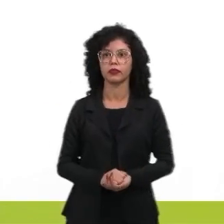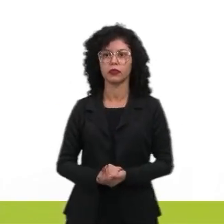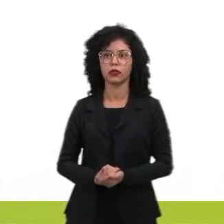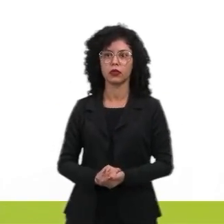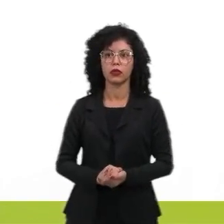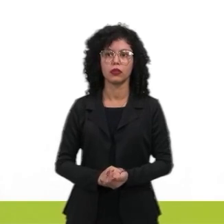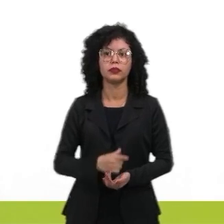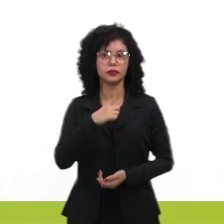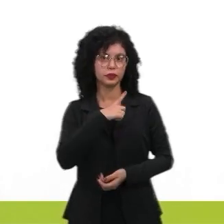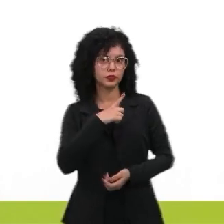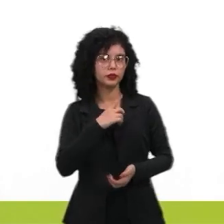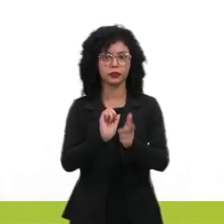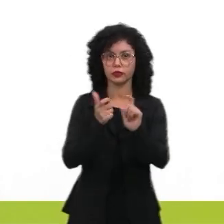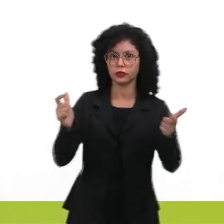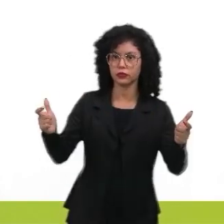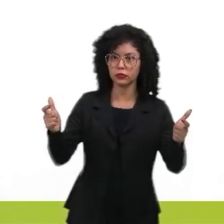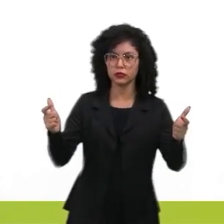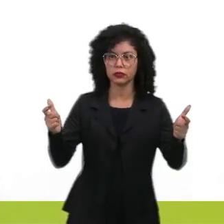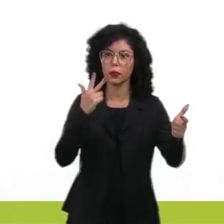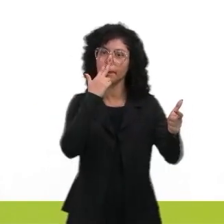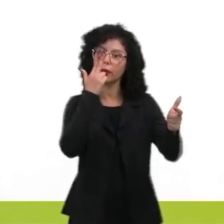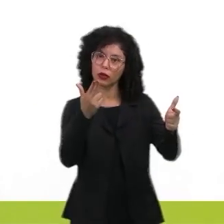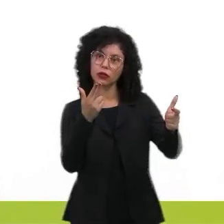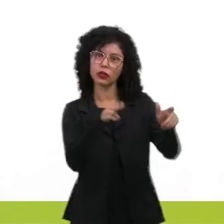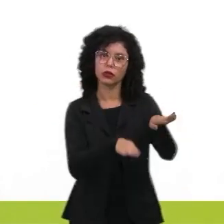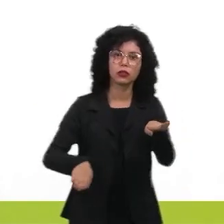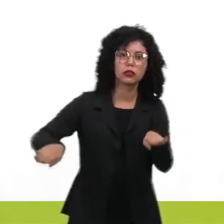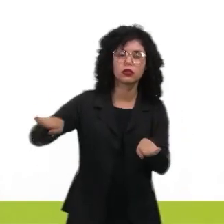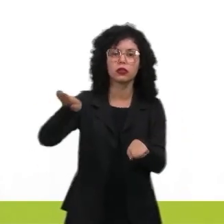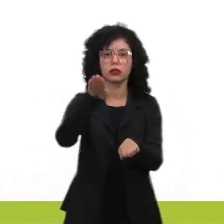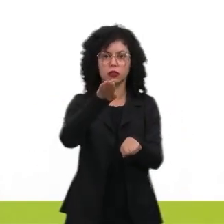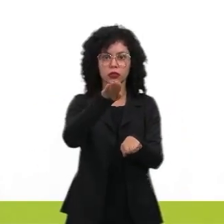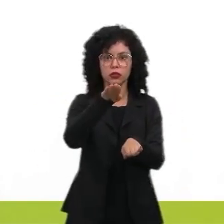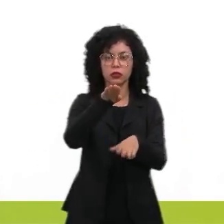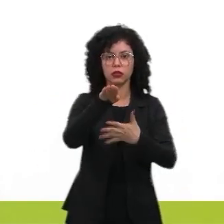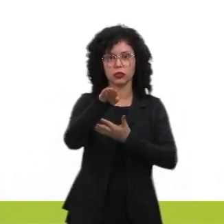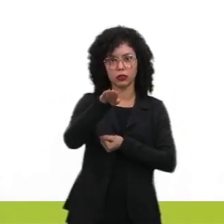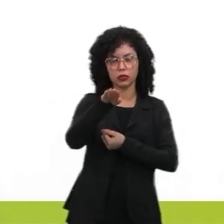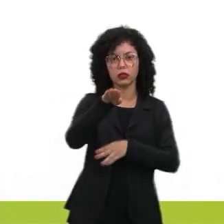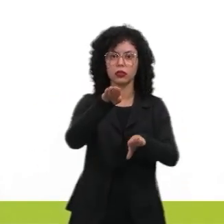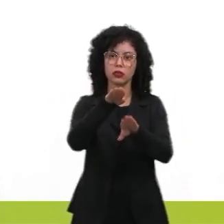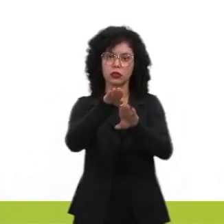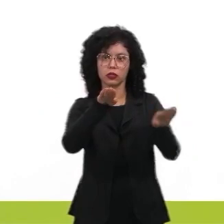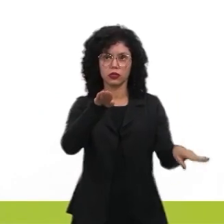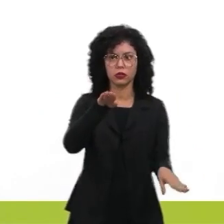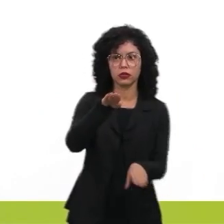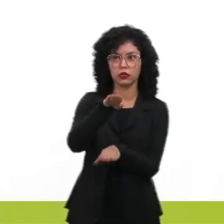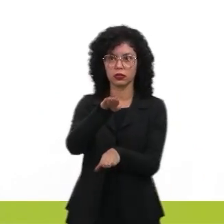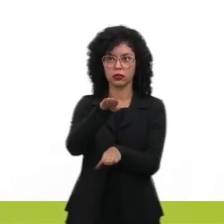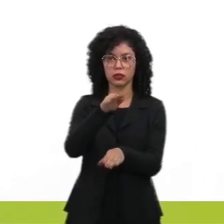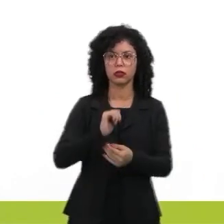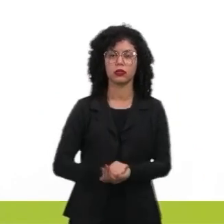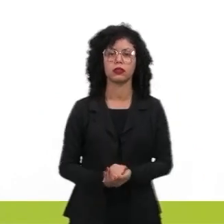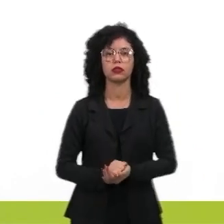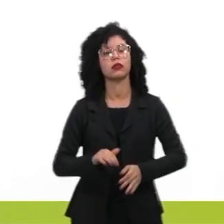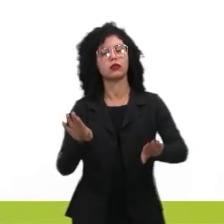verificar, a gente tem o aparecimento do maior na parte do numerador e o menor na parte do